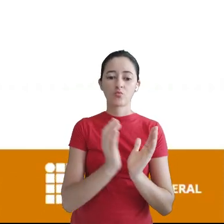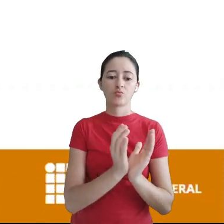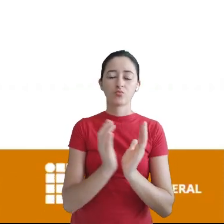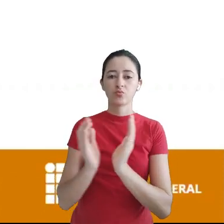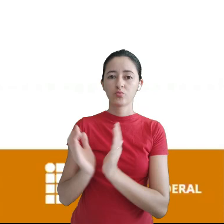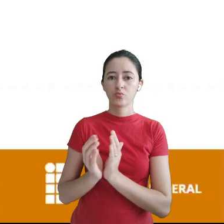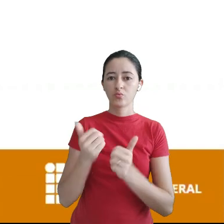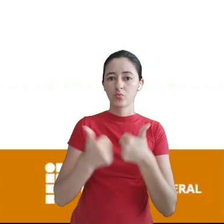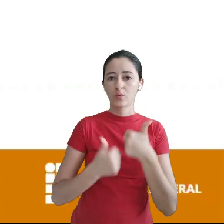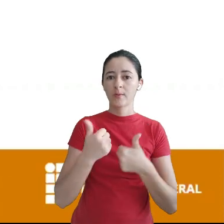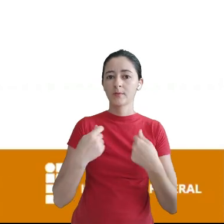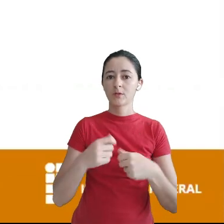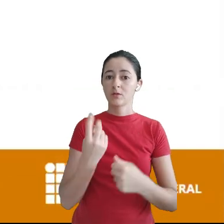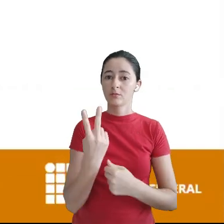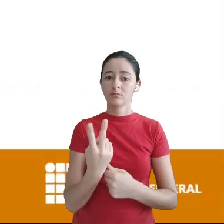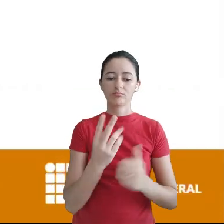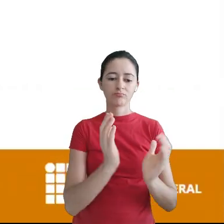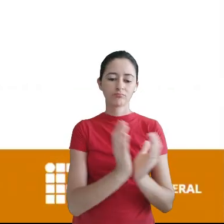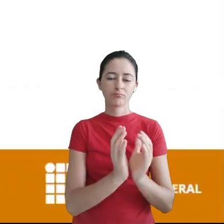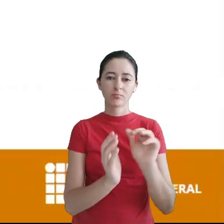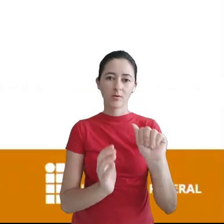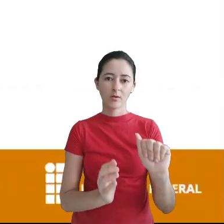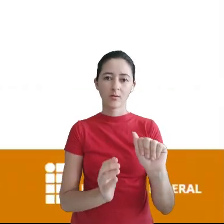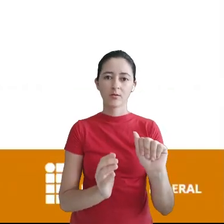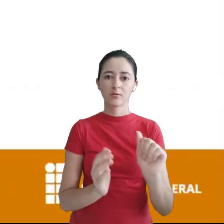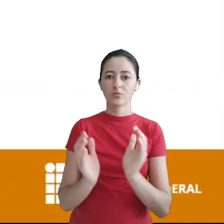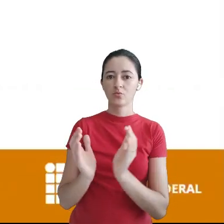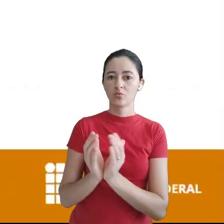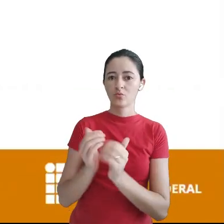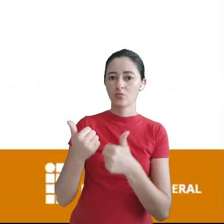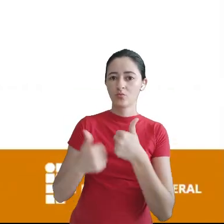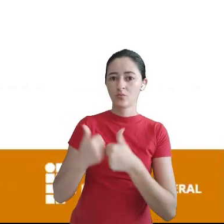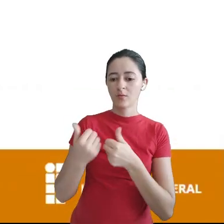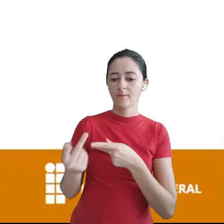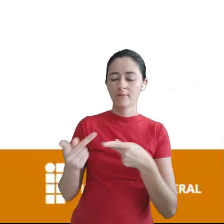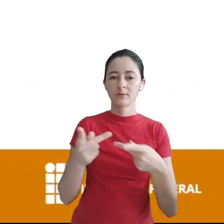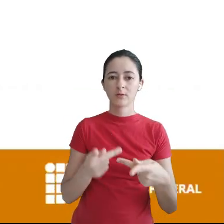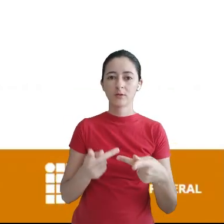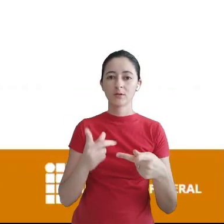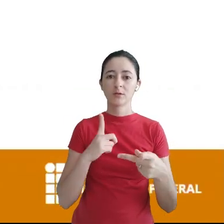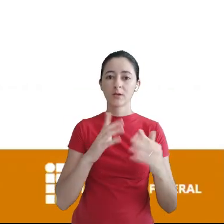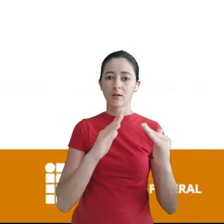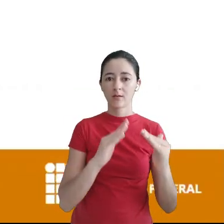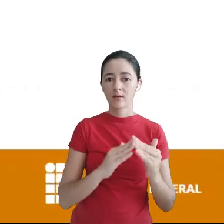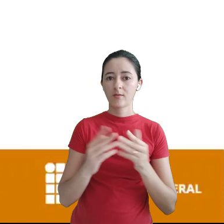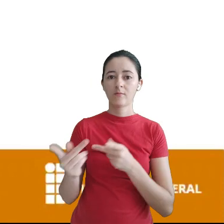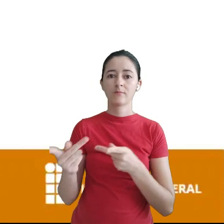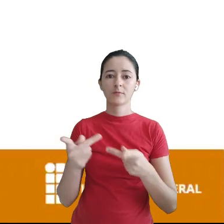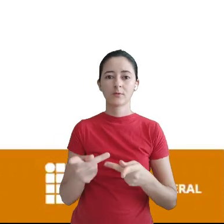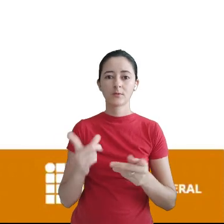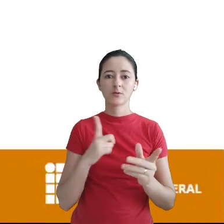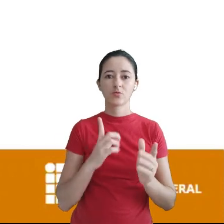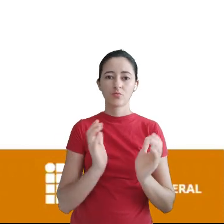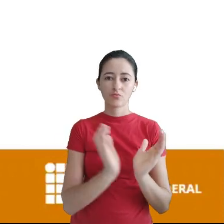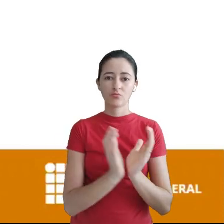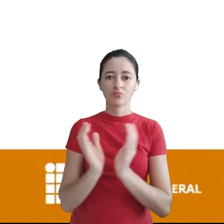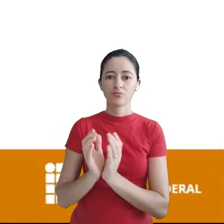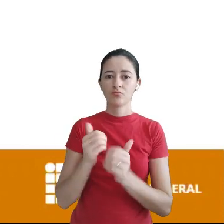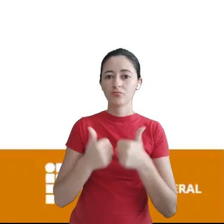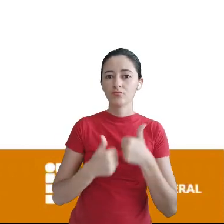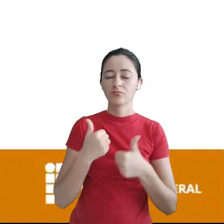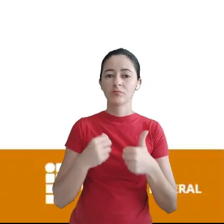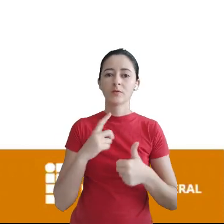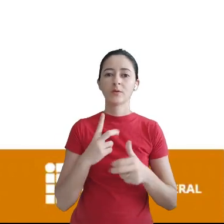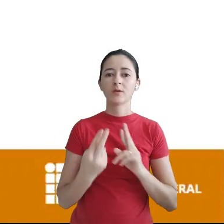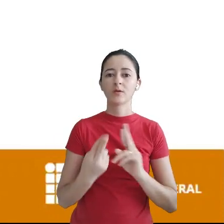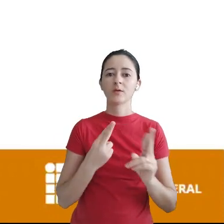relacionada a vários times. Por quê? Porque tem que ter pelo menos dois times, né? O time A, o time visitante e o time da casa. Tá bom? Então, aqui